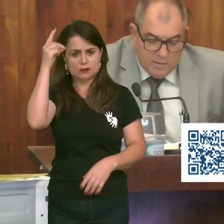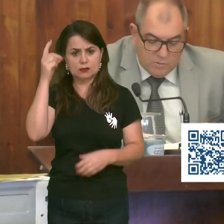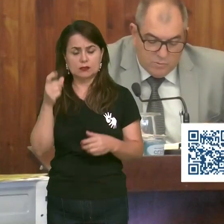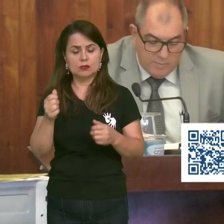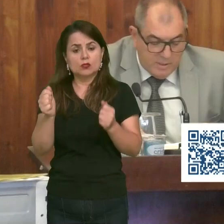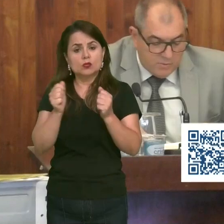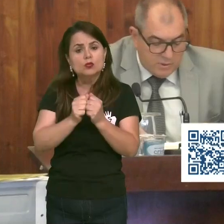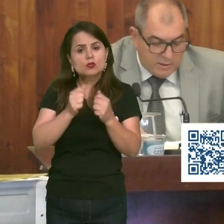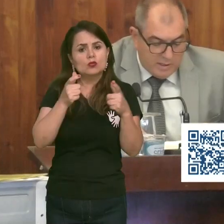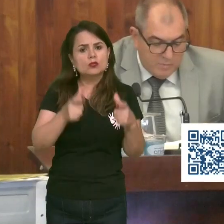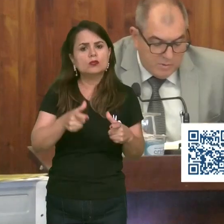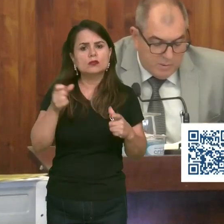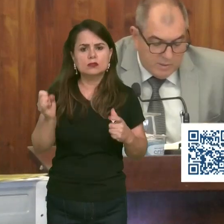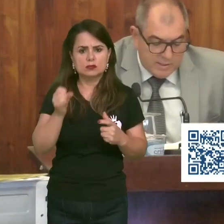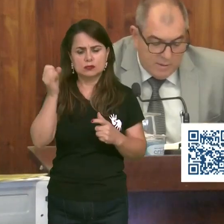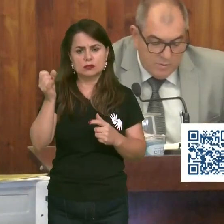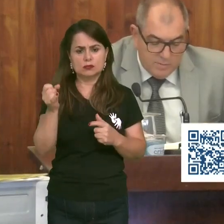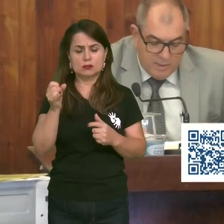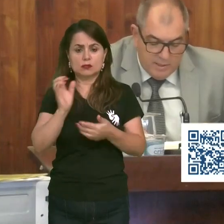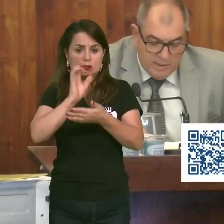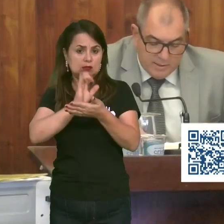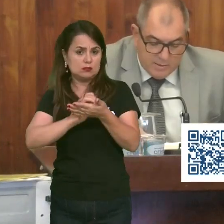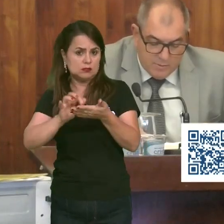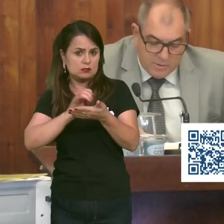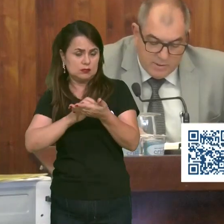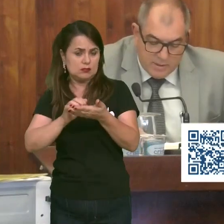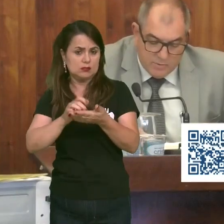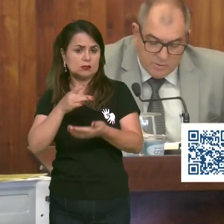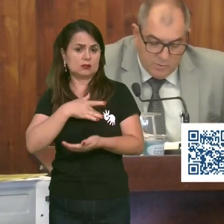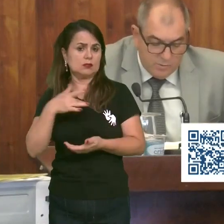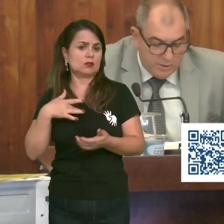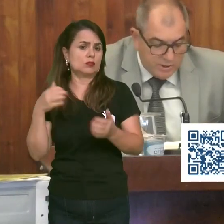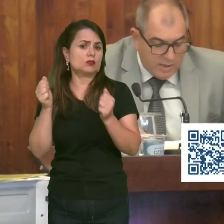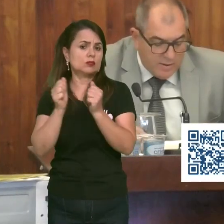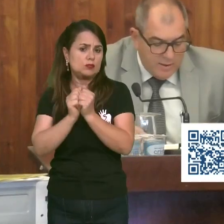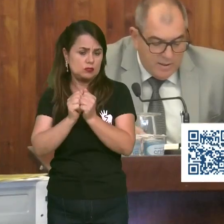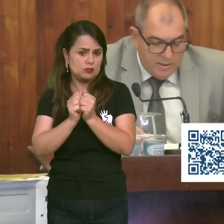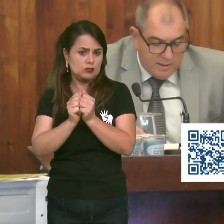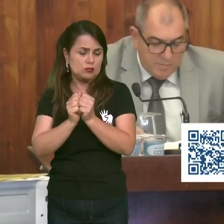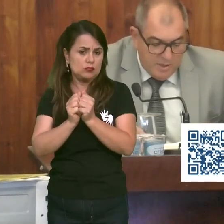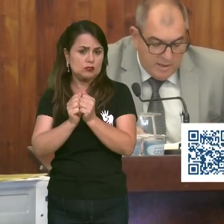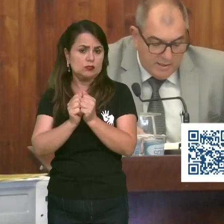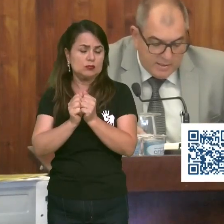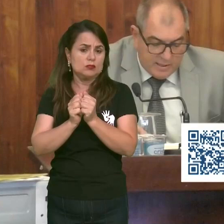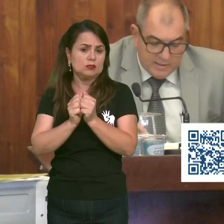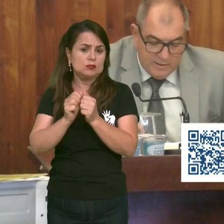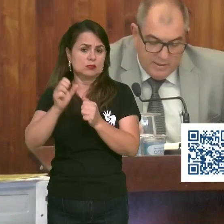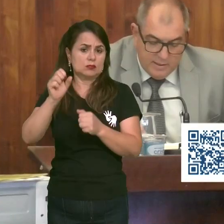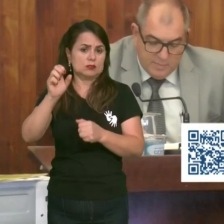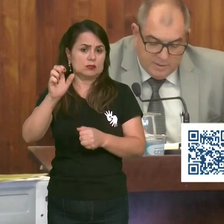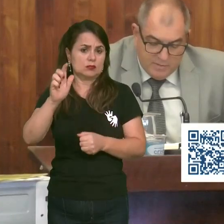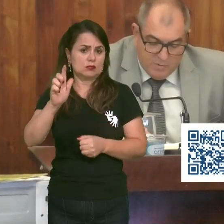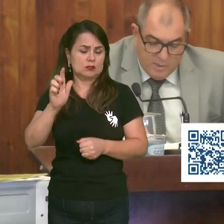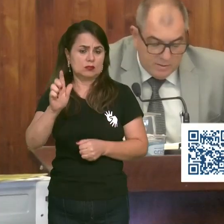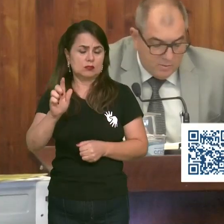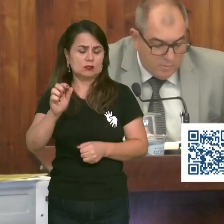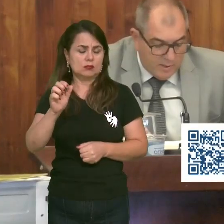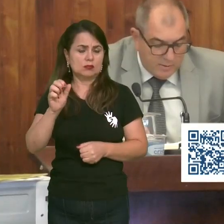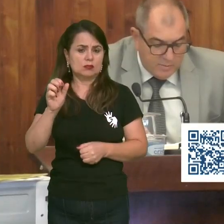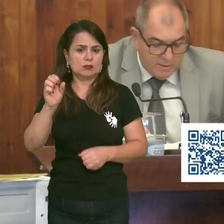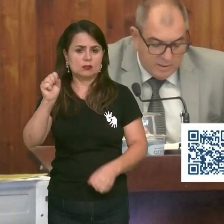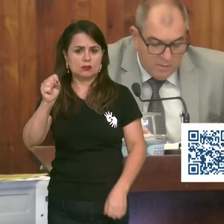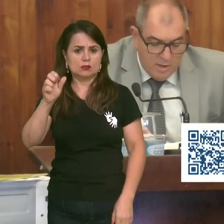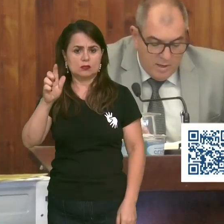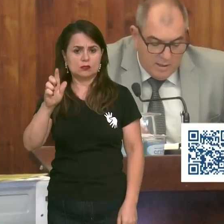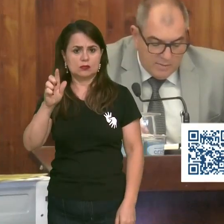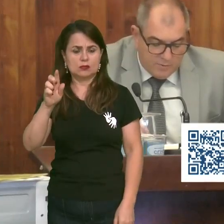e conjuntamente com secretário Municipal da Saúde de Marília senhor Sérgio Antônio nechar encaminhar essa casa de leis empretelivelmente dentro